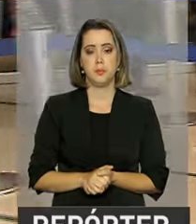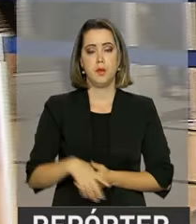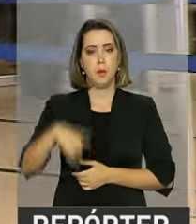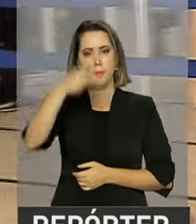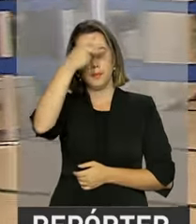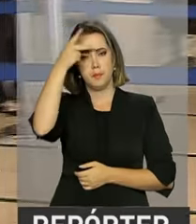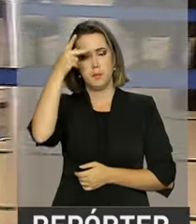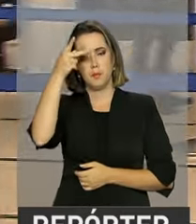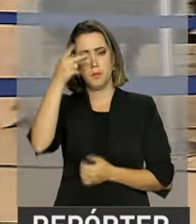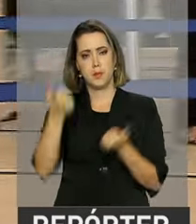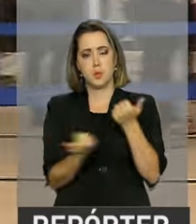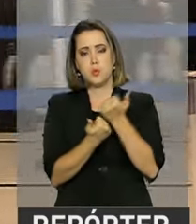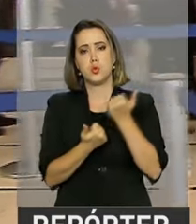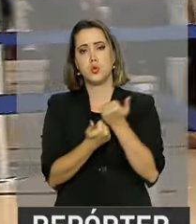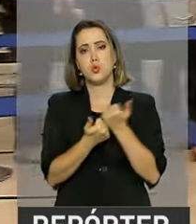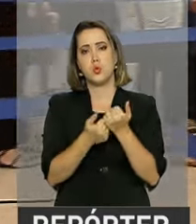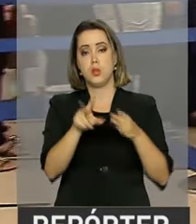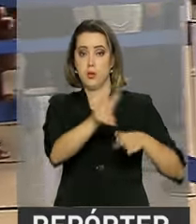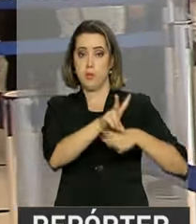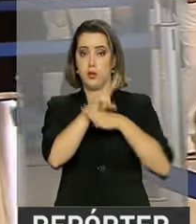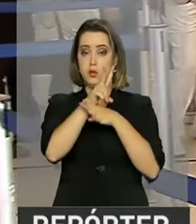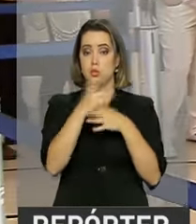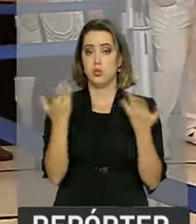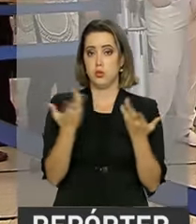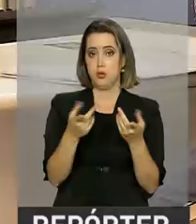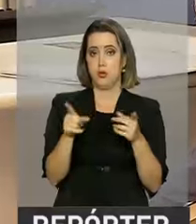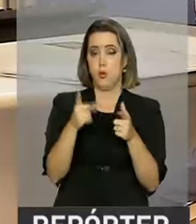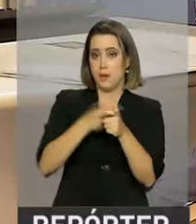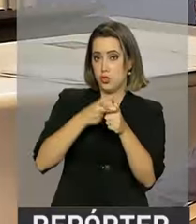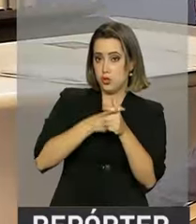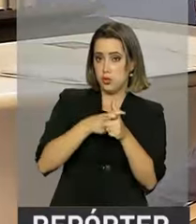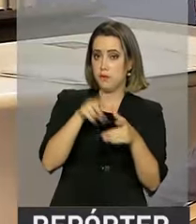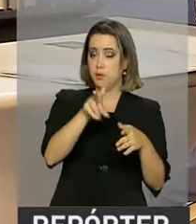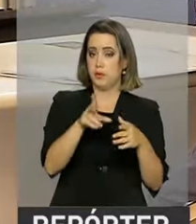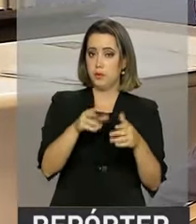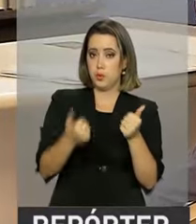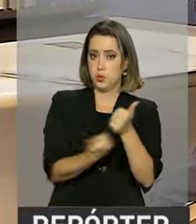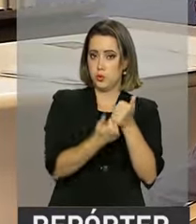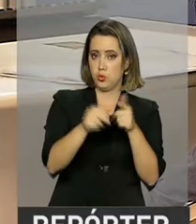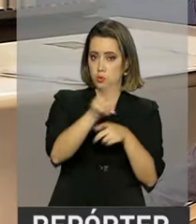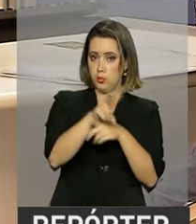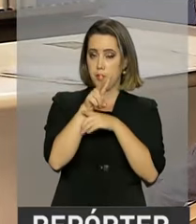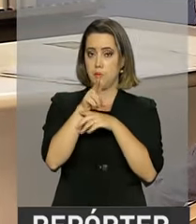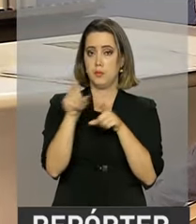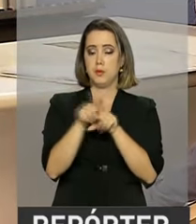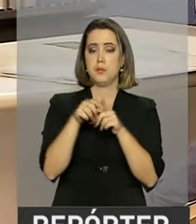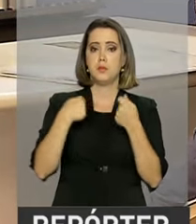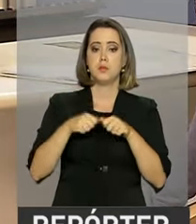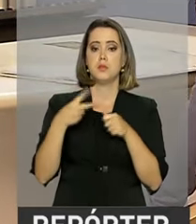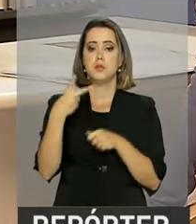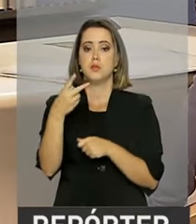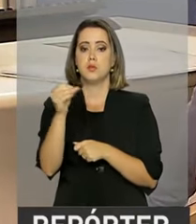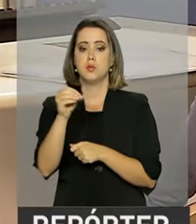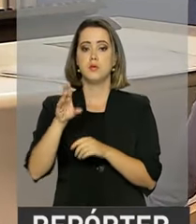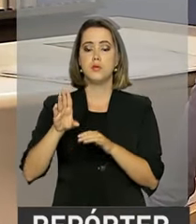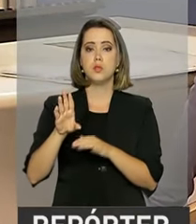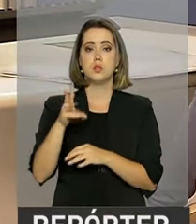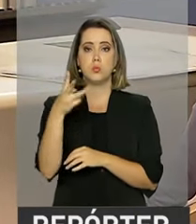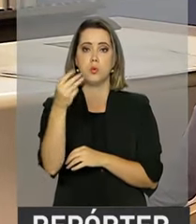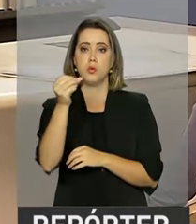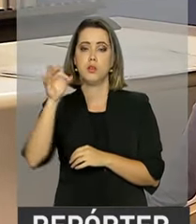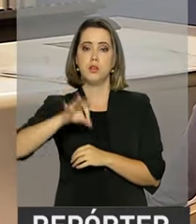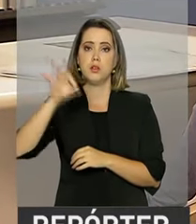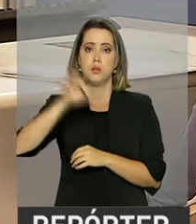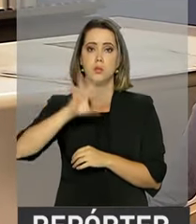substituir com uma dívida pelo crédito consignado é preciso ter no mínimo entre 20 e 30% do